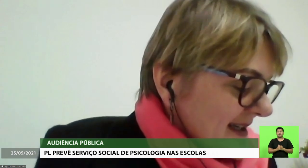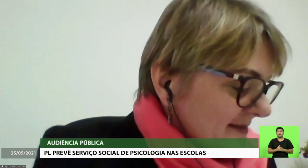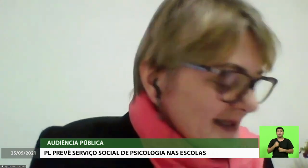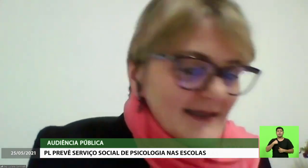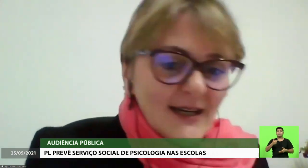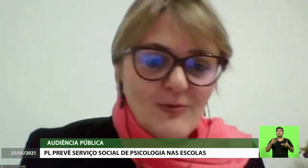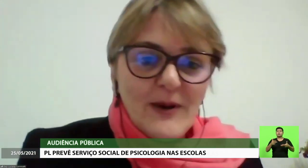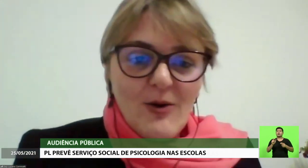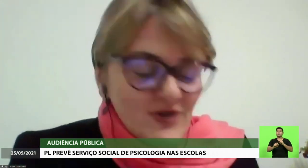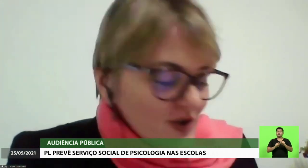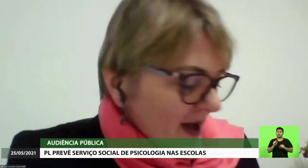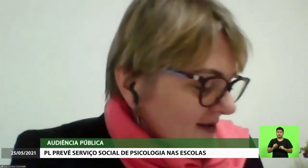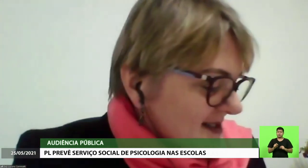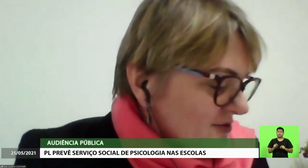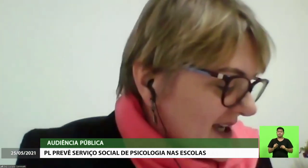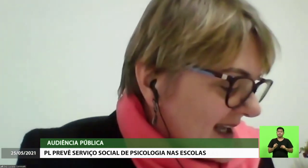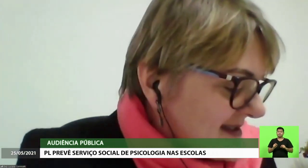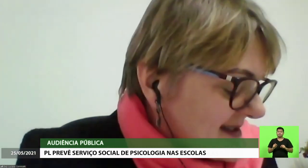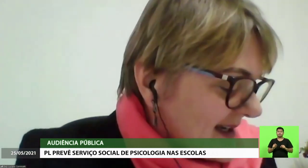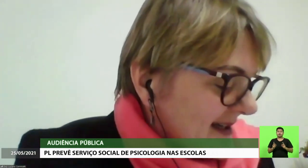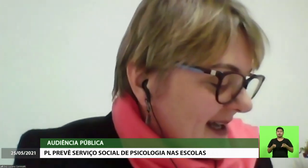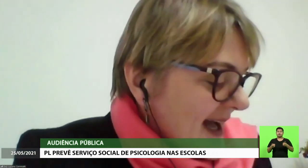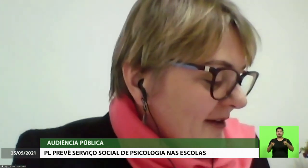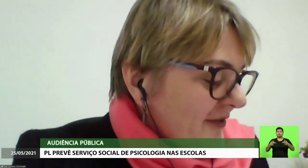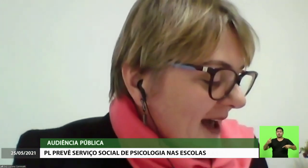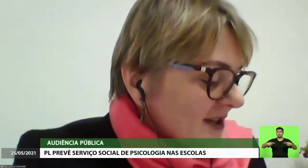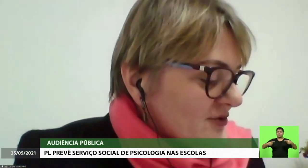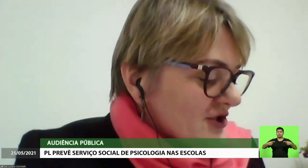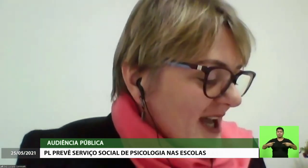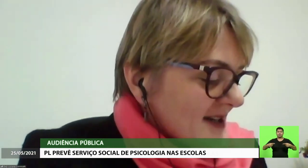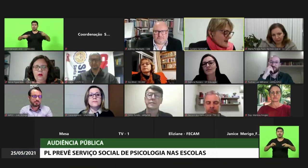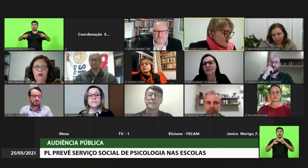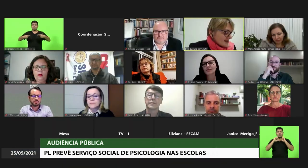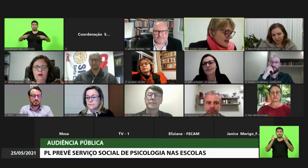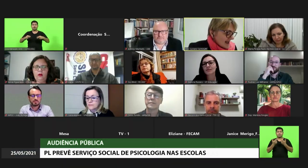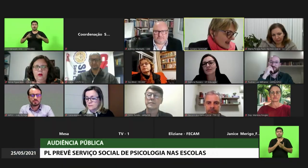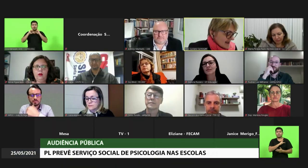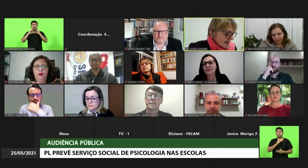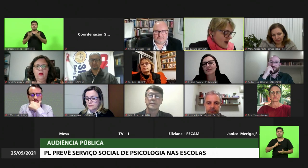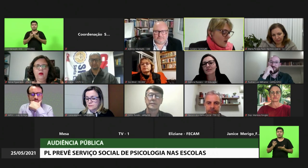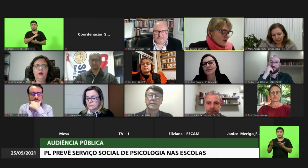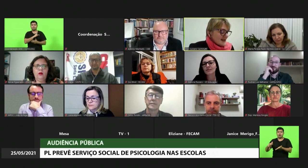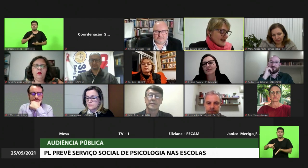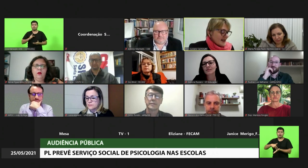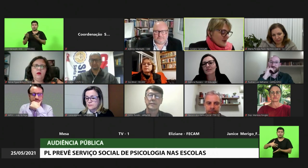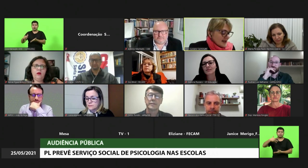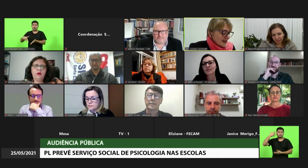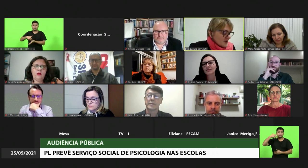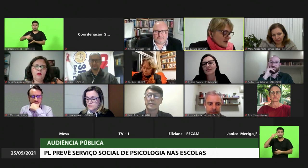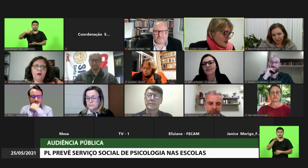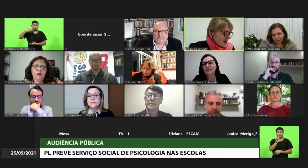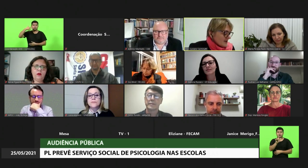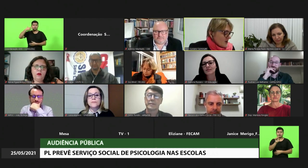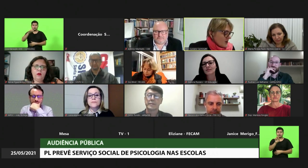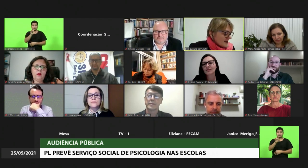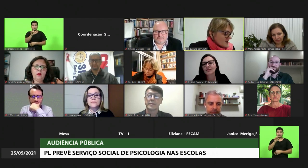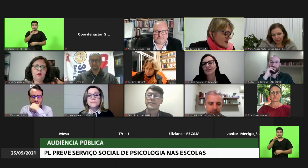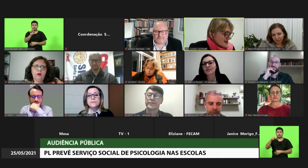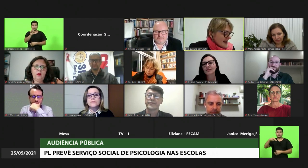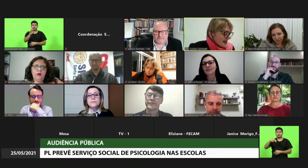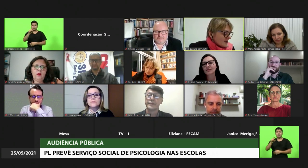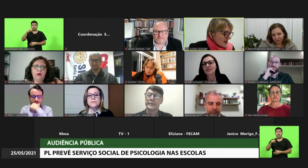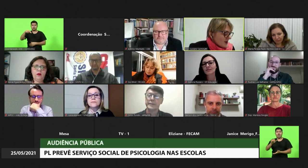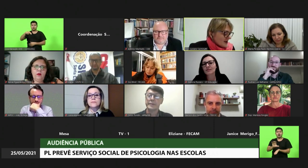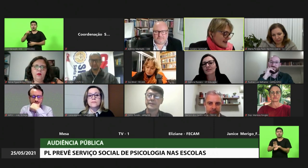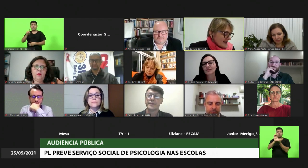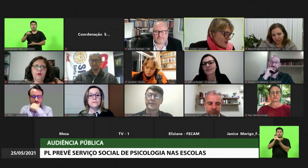aqui trazer, então, para continuar a nossa audiência, a fala do Gerson Sica, que é conselheiro do Tribunal de Contas